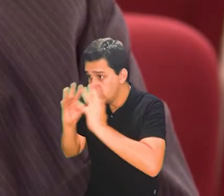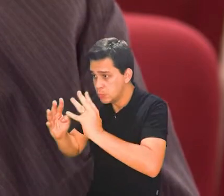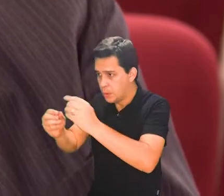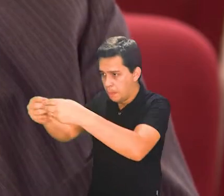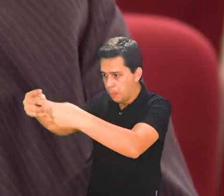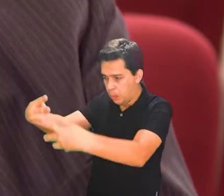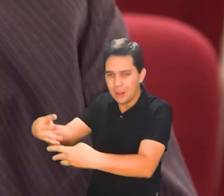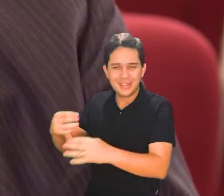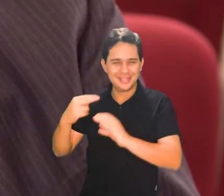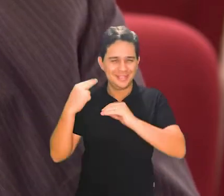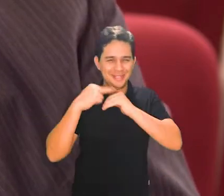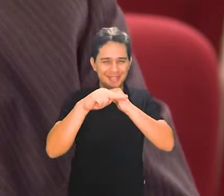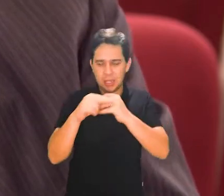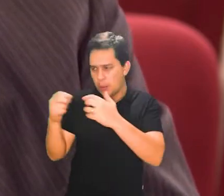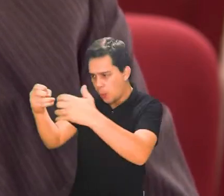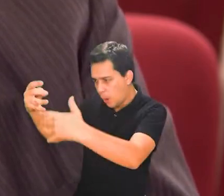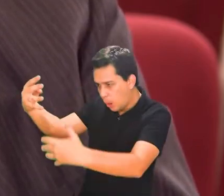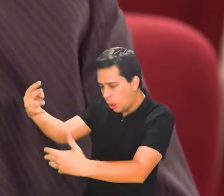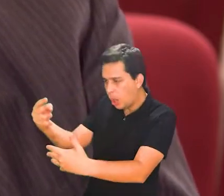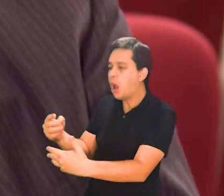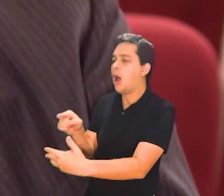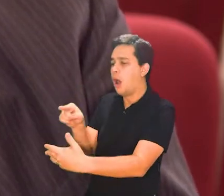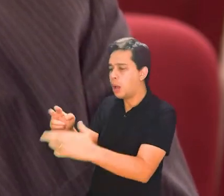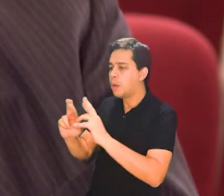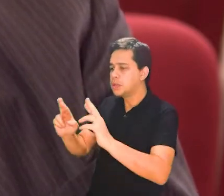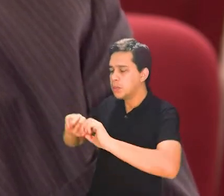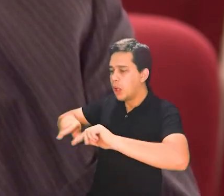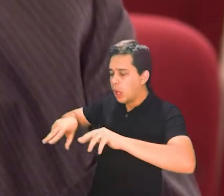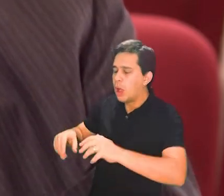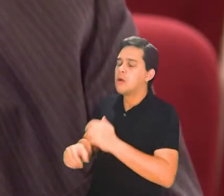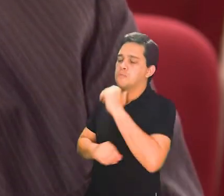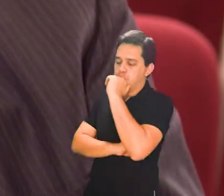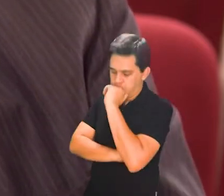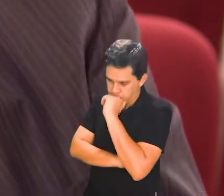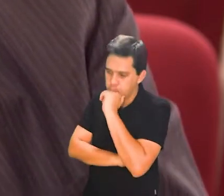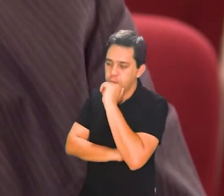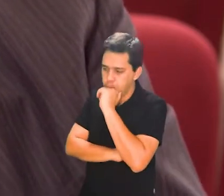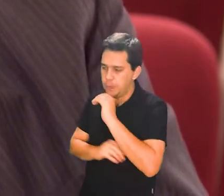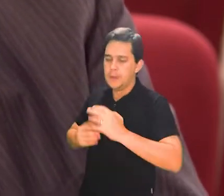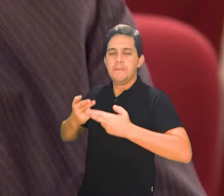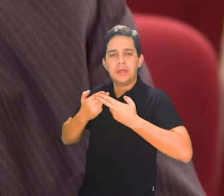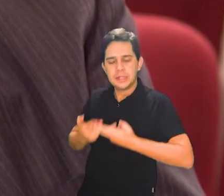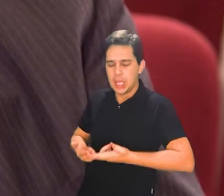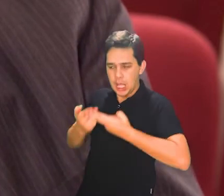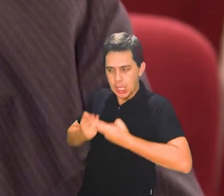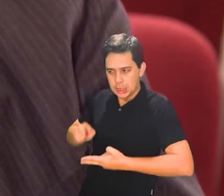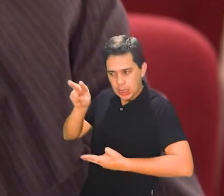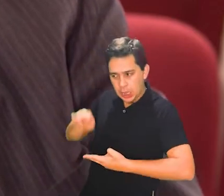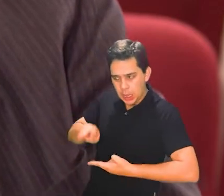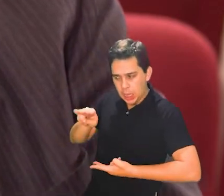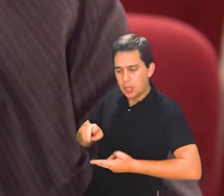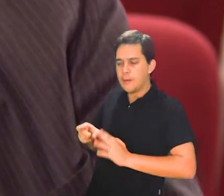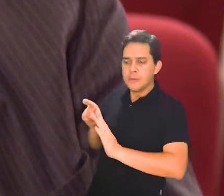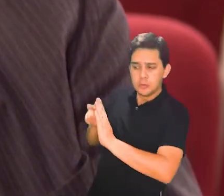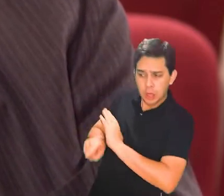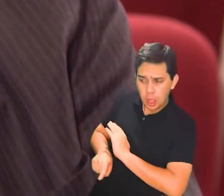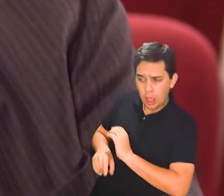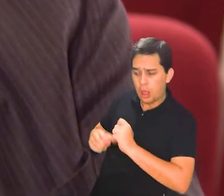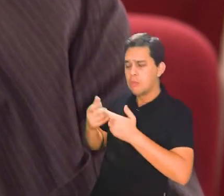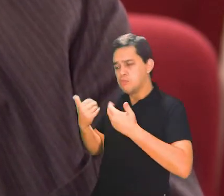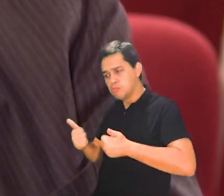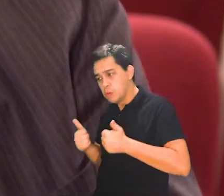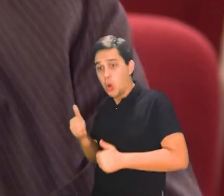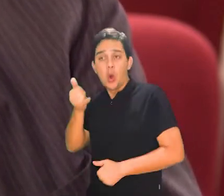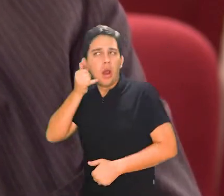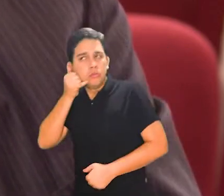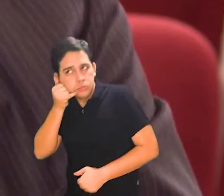escuta, de ter paciência, de ter capacidade de diálogo e de captar aquilo que efetivamente a pessoa quer